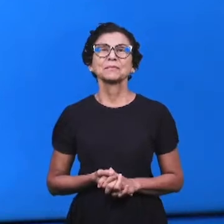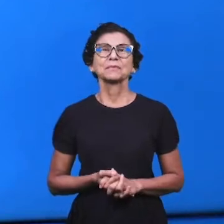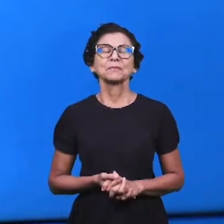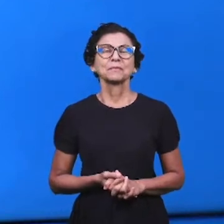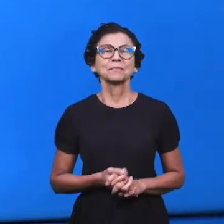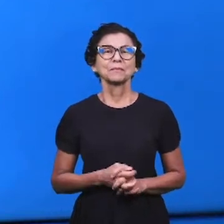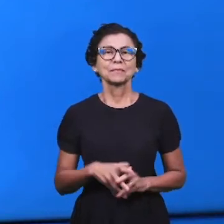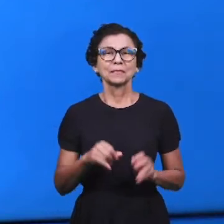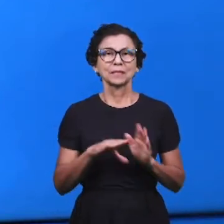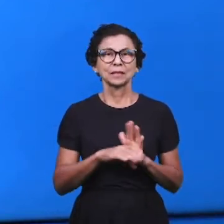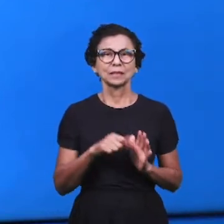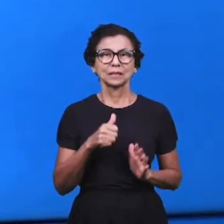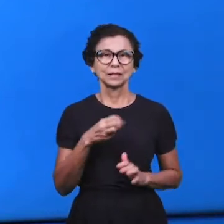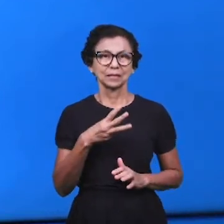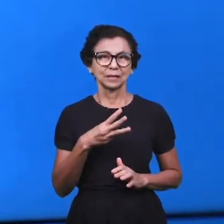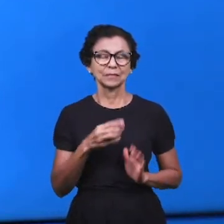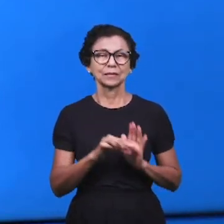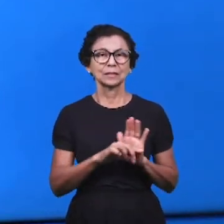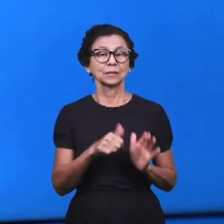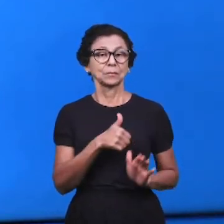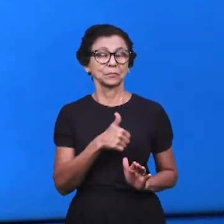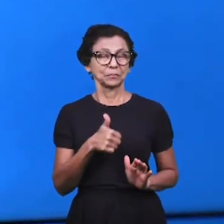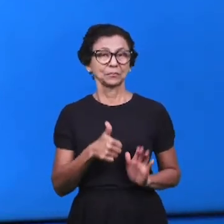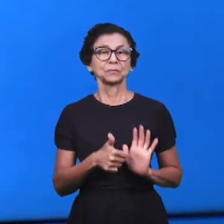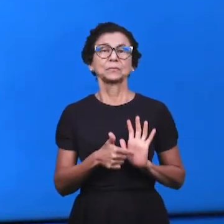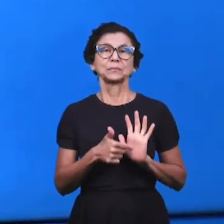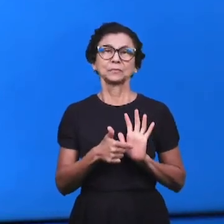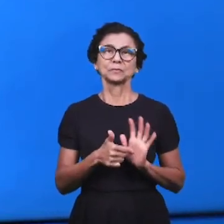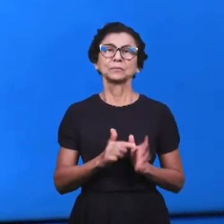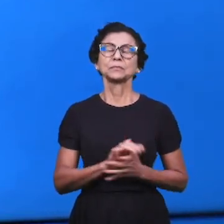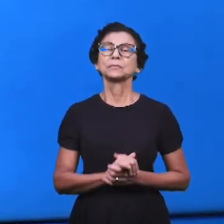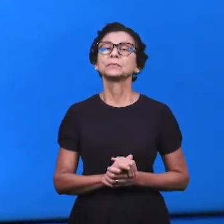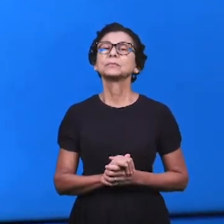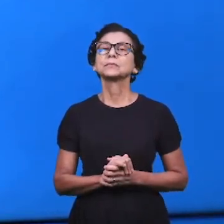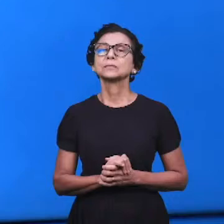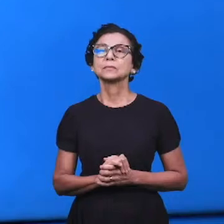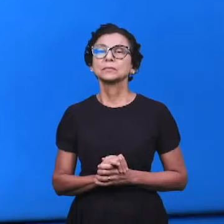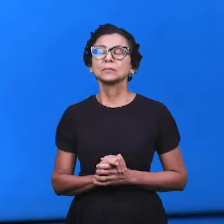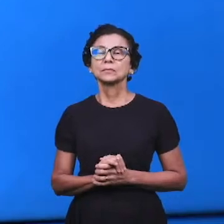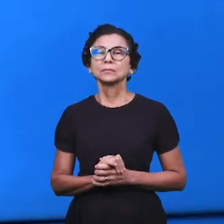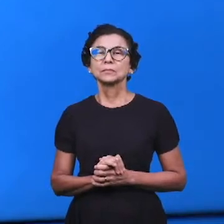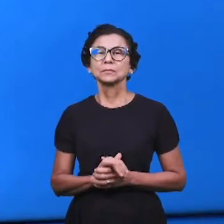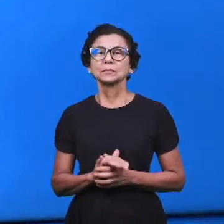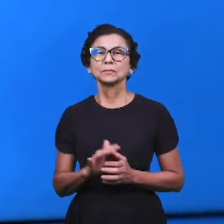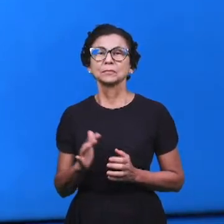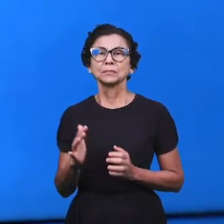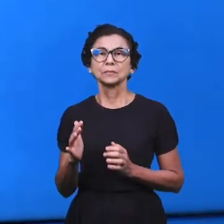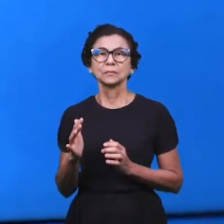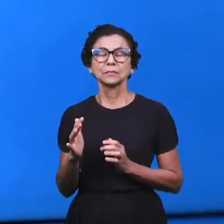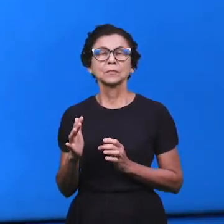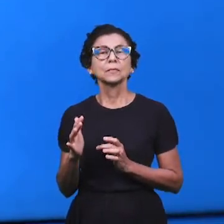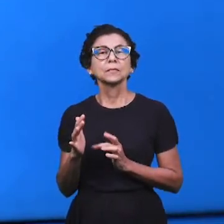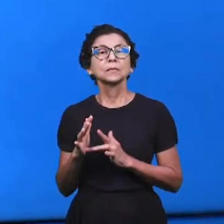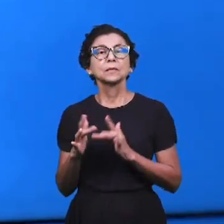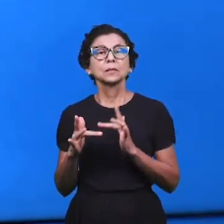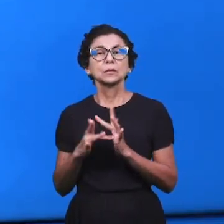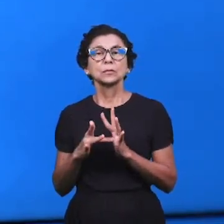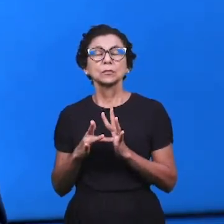versículo 11, fala exatamente, confirma, né, que o Senhor Jesus falava por parábolas porque ele